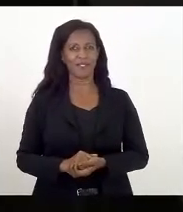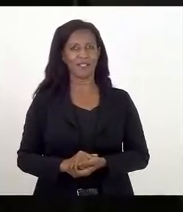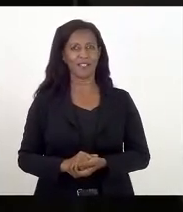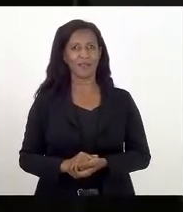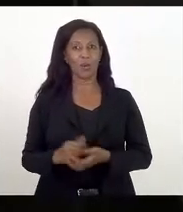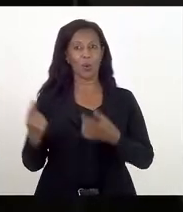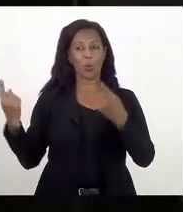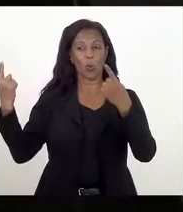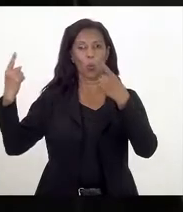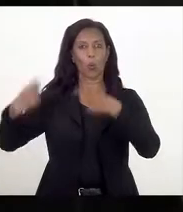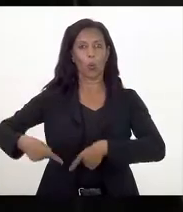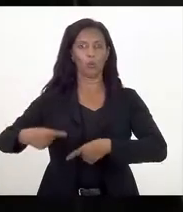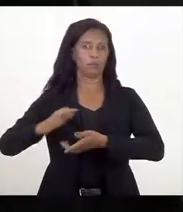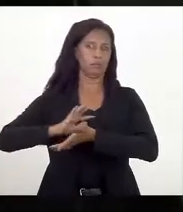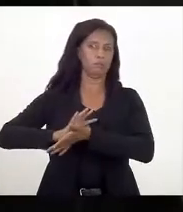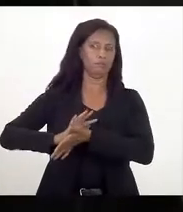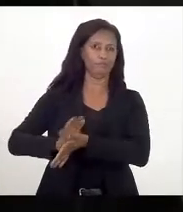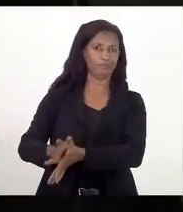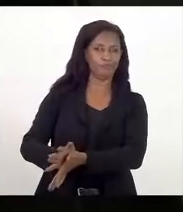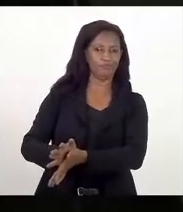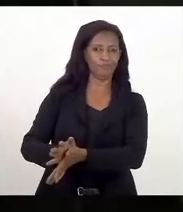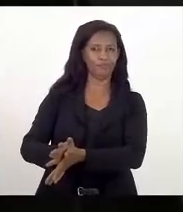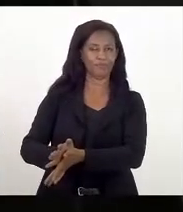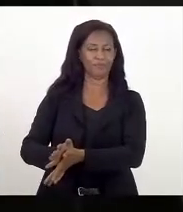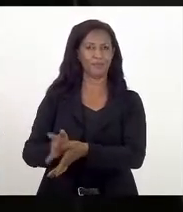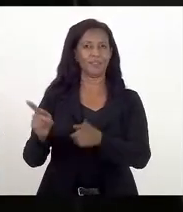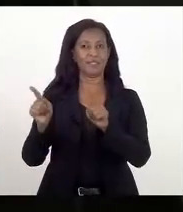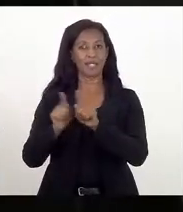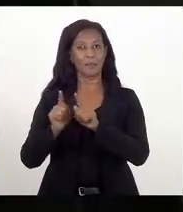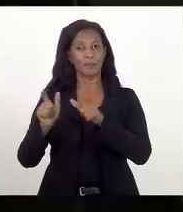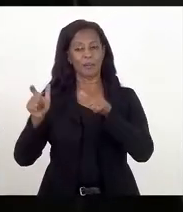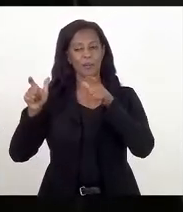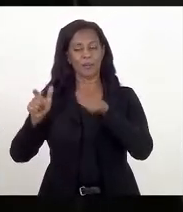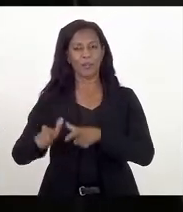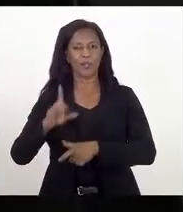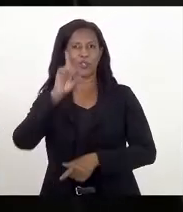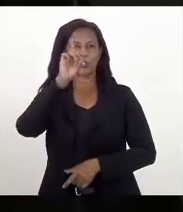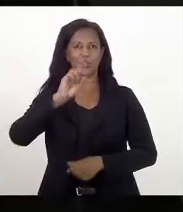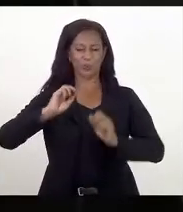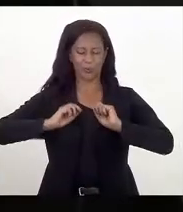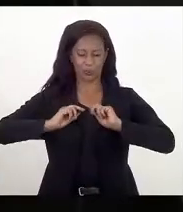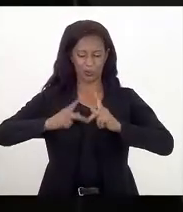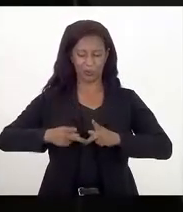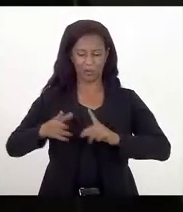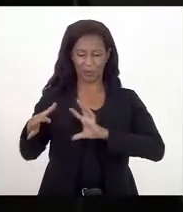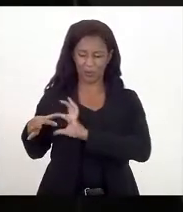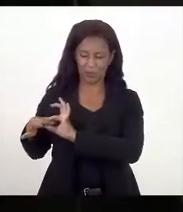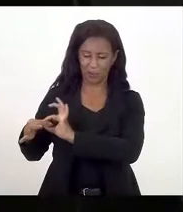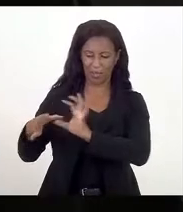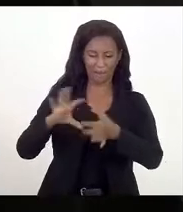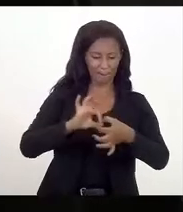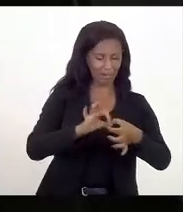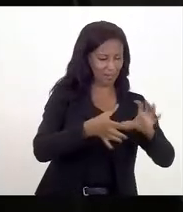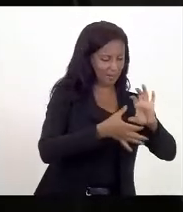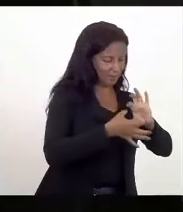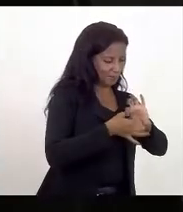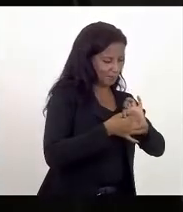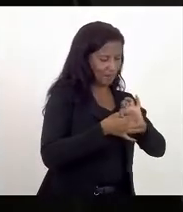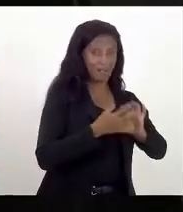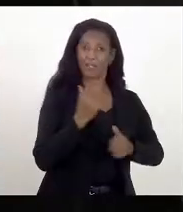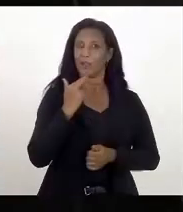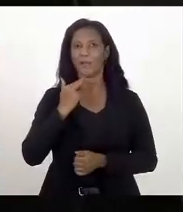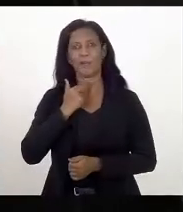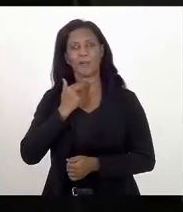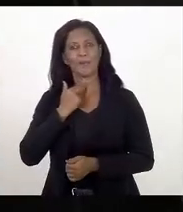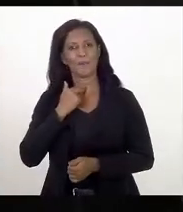combate ao racismo e com o núcleo de defesa dos direitos humanos. Não poderia deixar